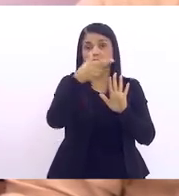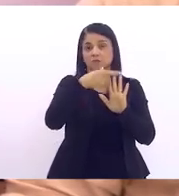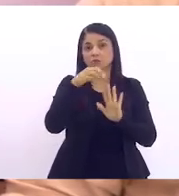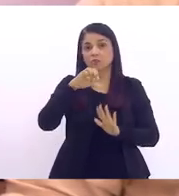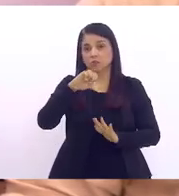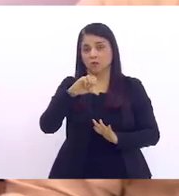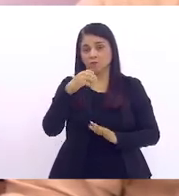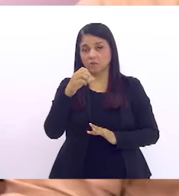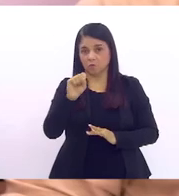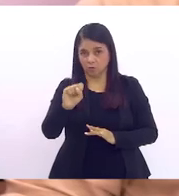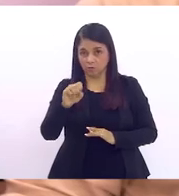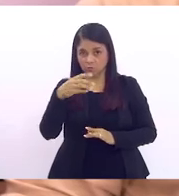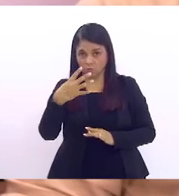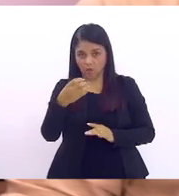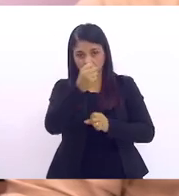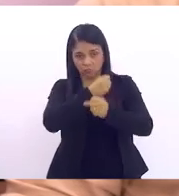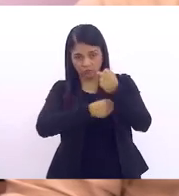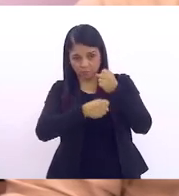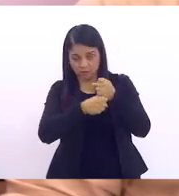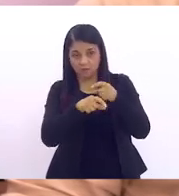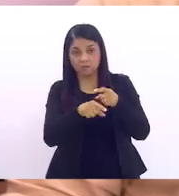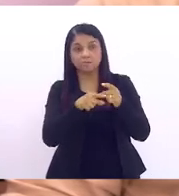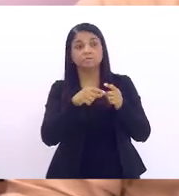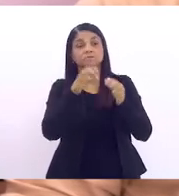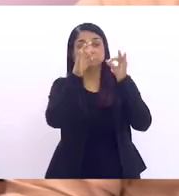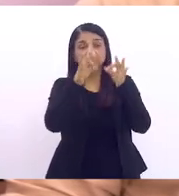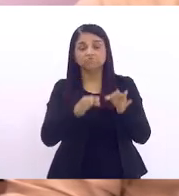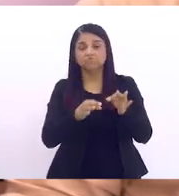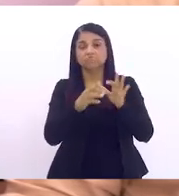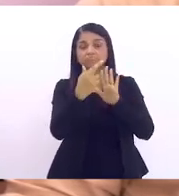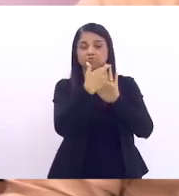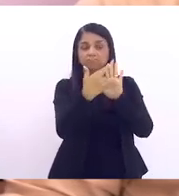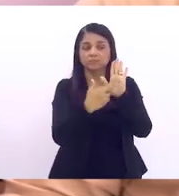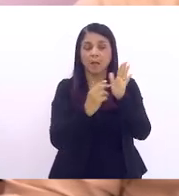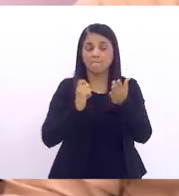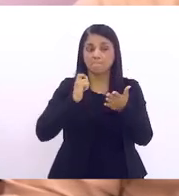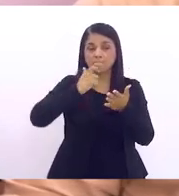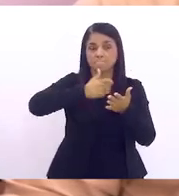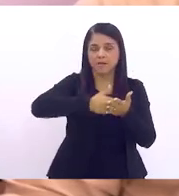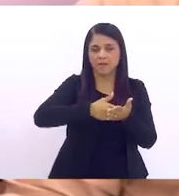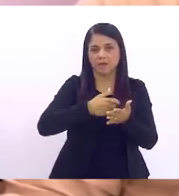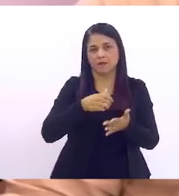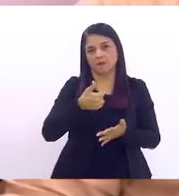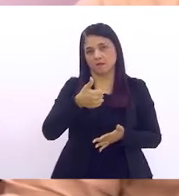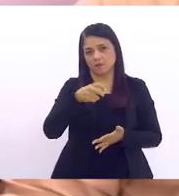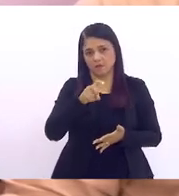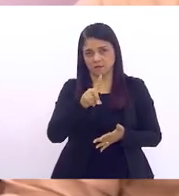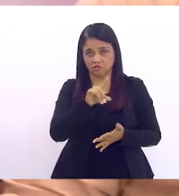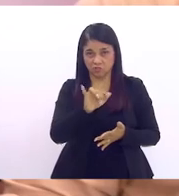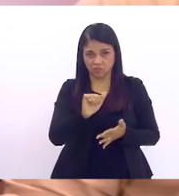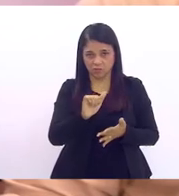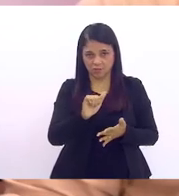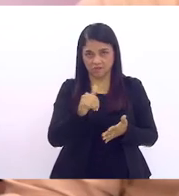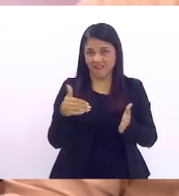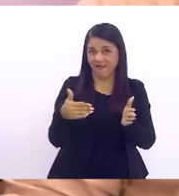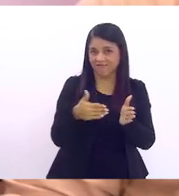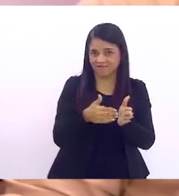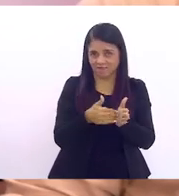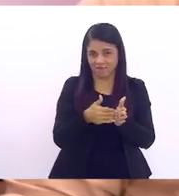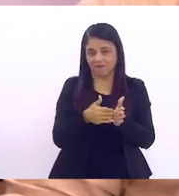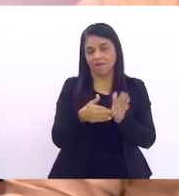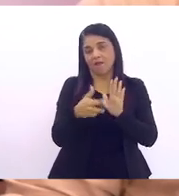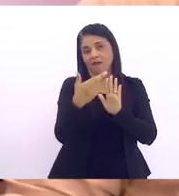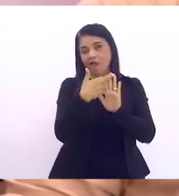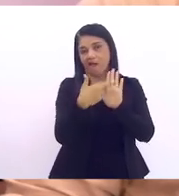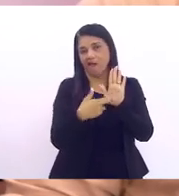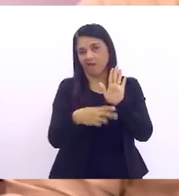do ano passado onde ele define que essa forma estabelecida é pagar em até 15 dias isso é é a é a Lei e a regra